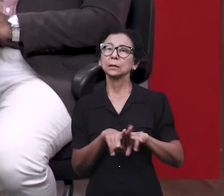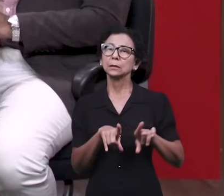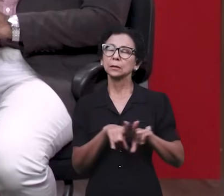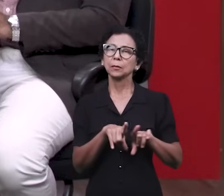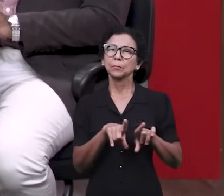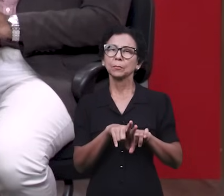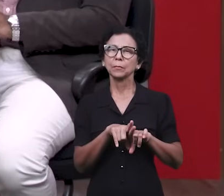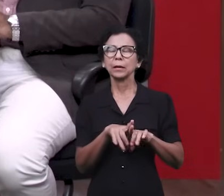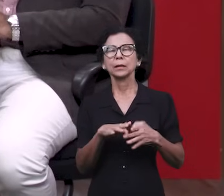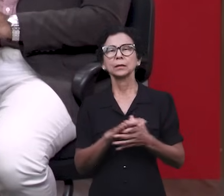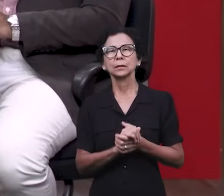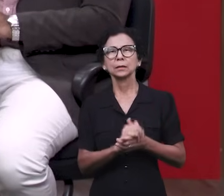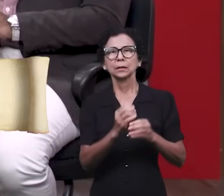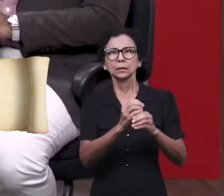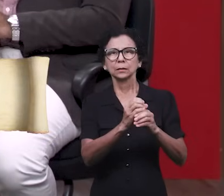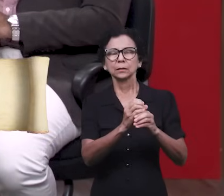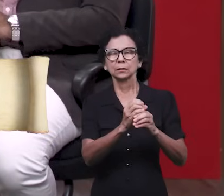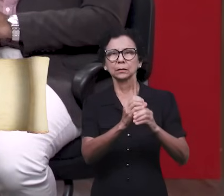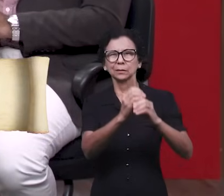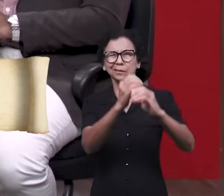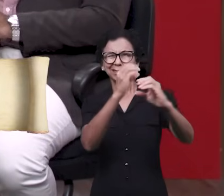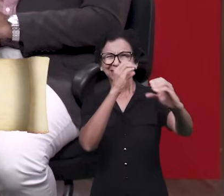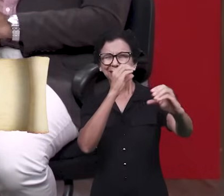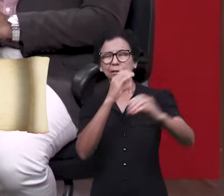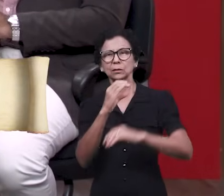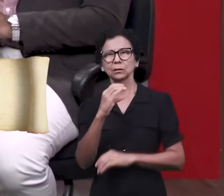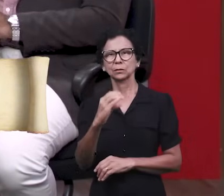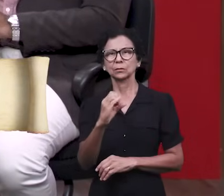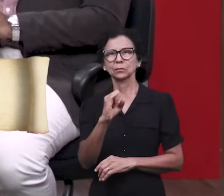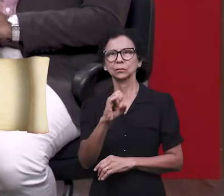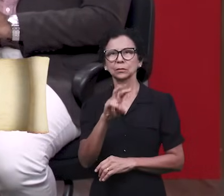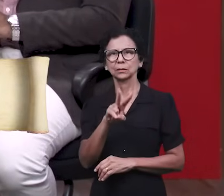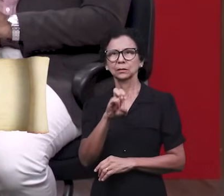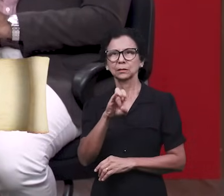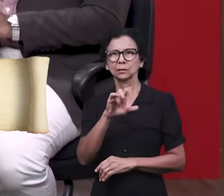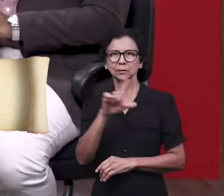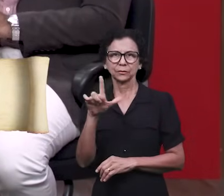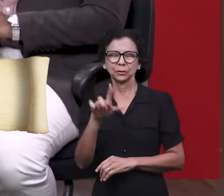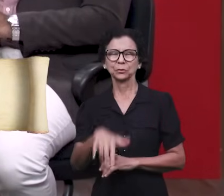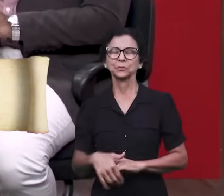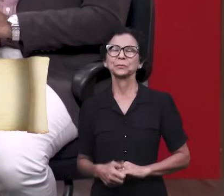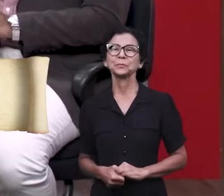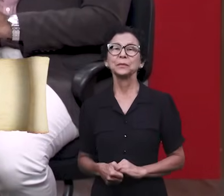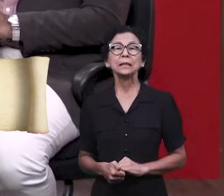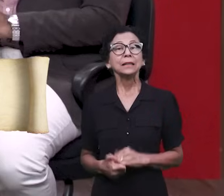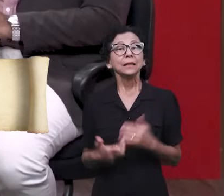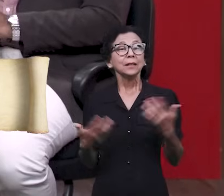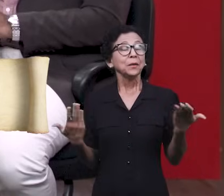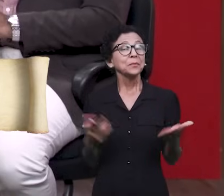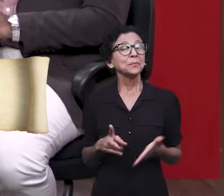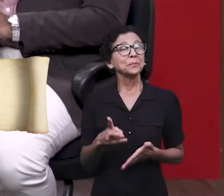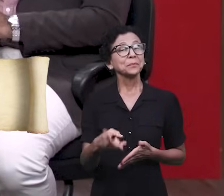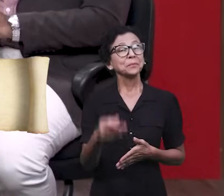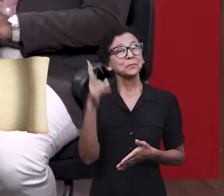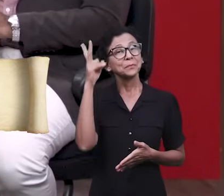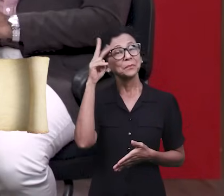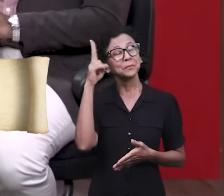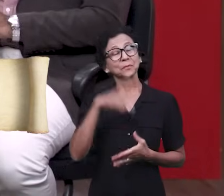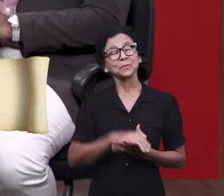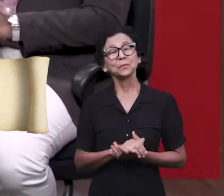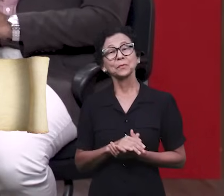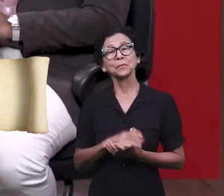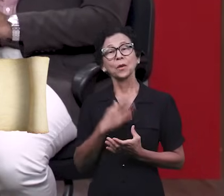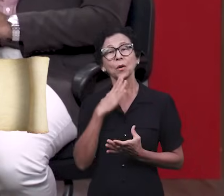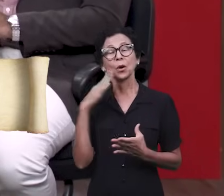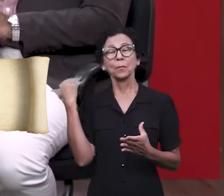Estamos aqui nessa continuidade desse estudo sobre a jornada de Abraão.